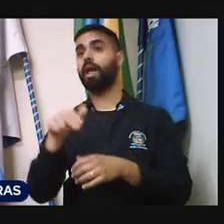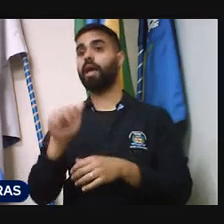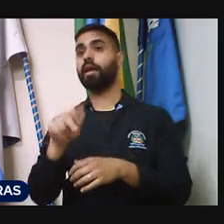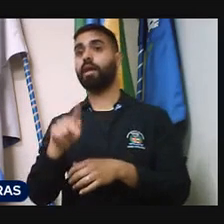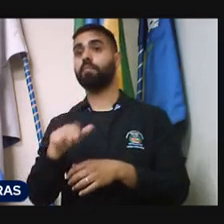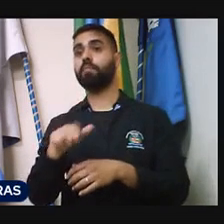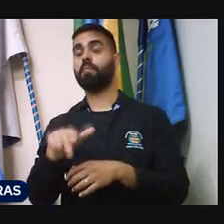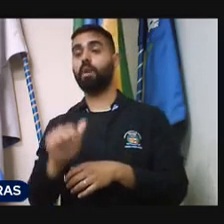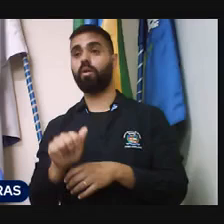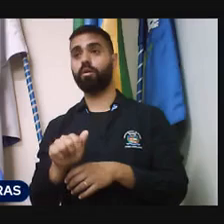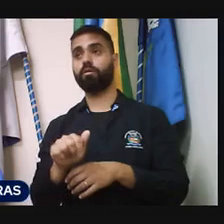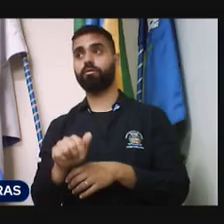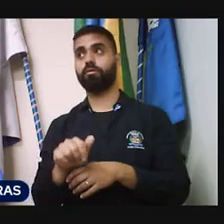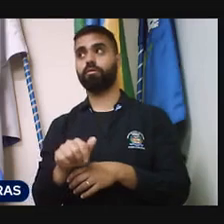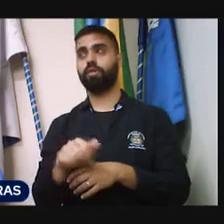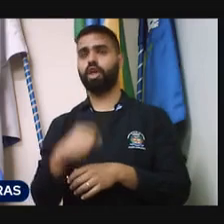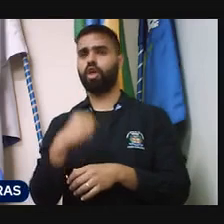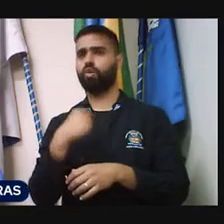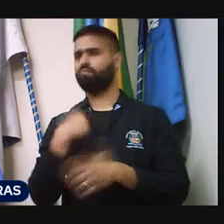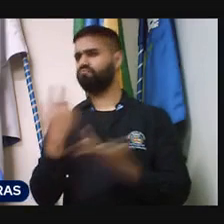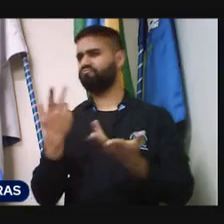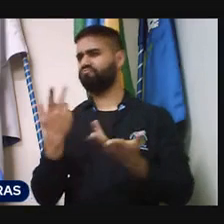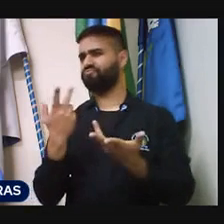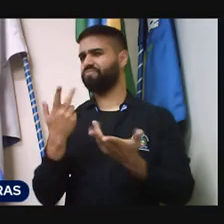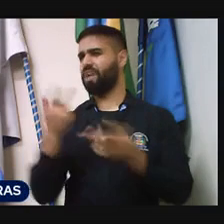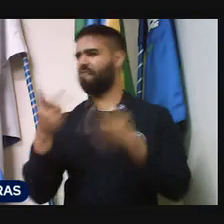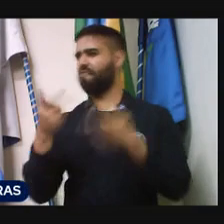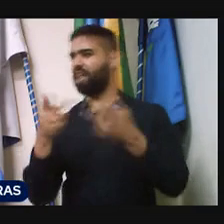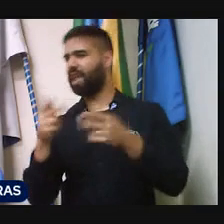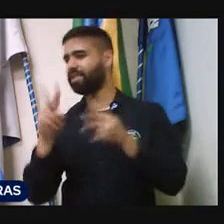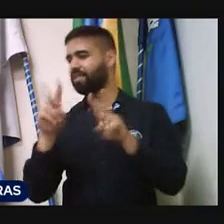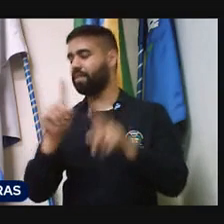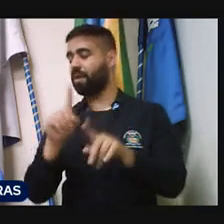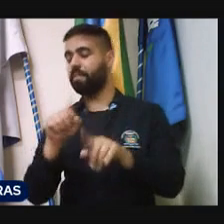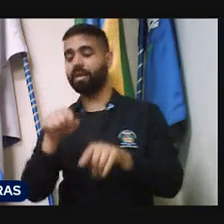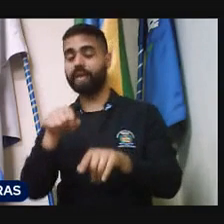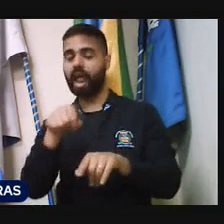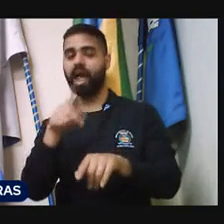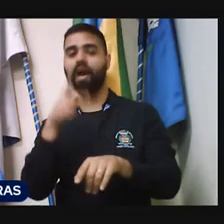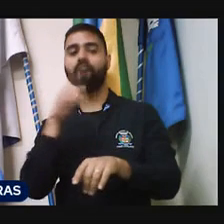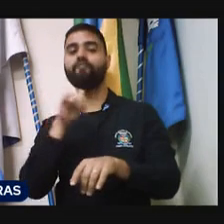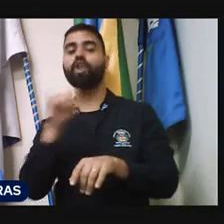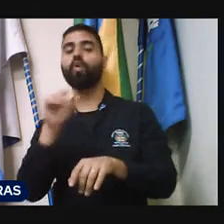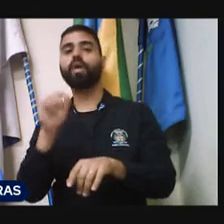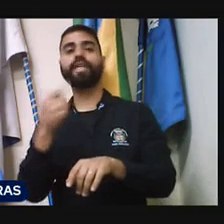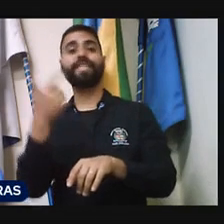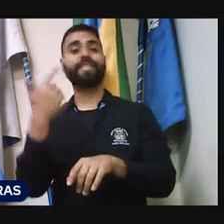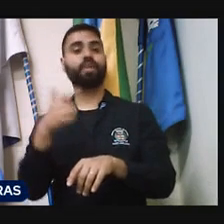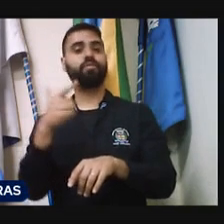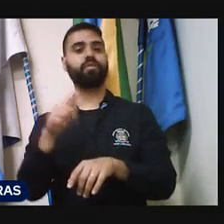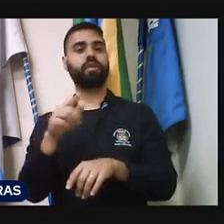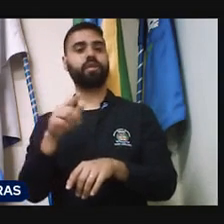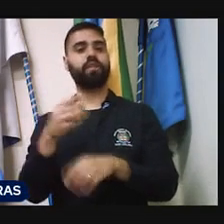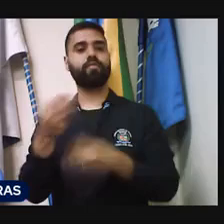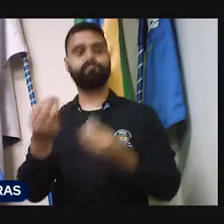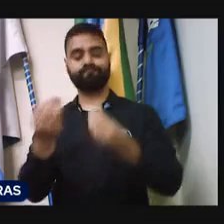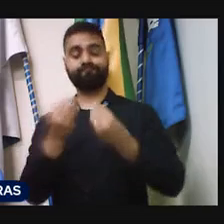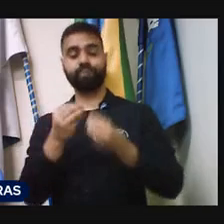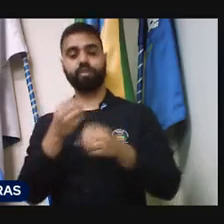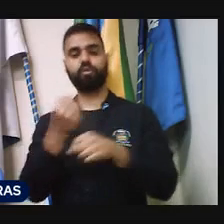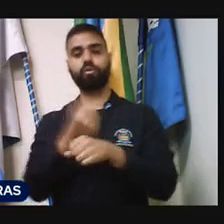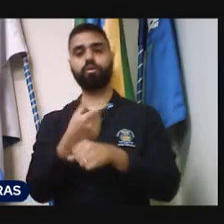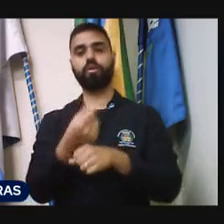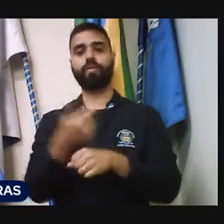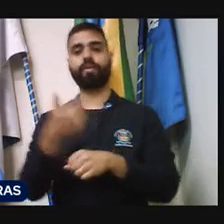entrar neste nessa questão mas a gente viu que ela mesmo diz que não houve repasse no ano 2017